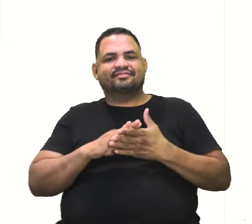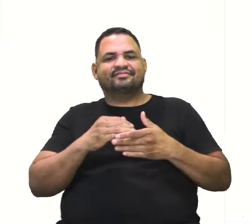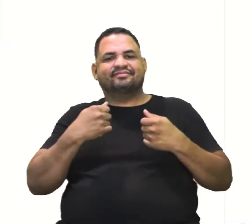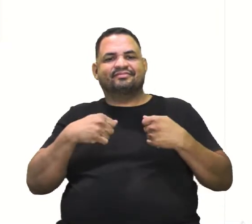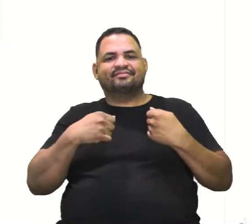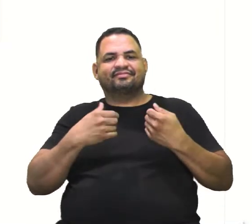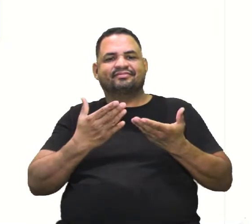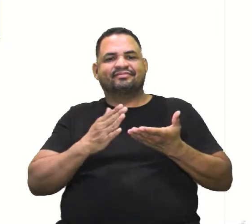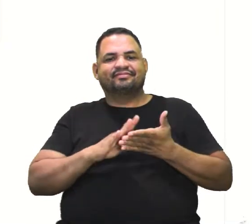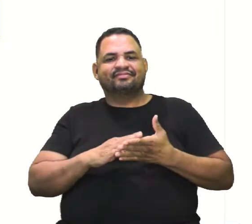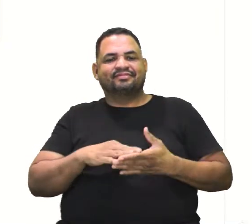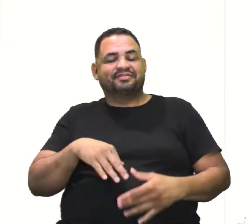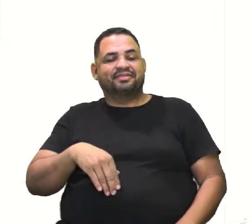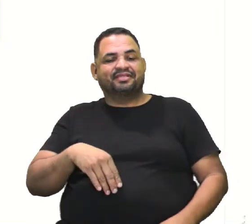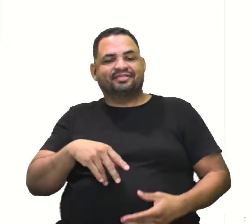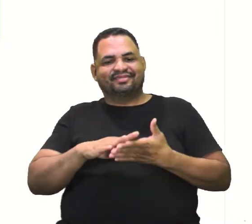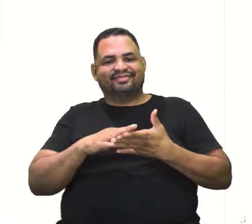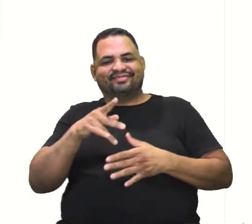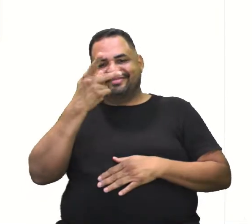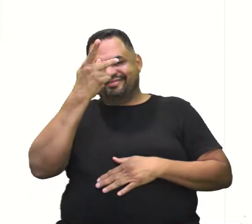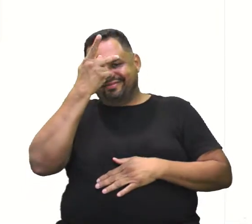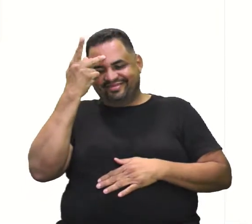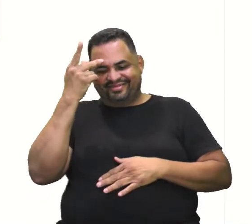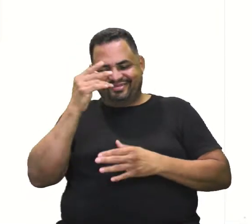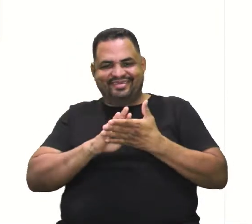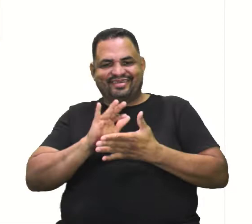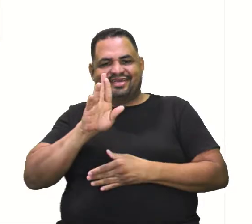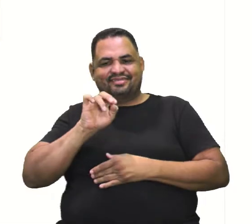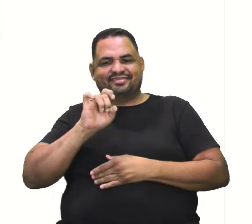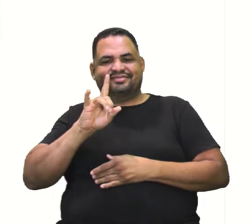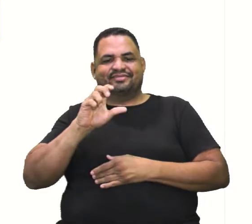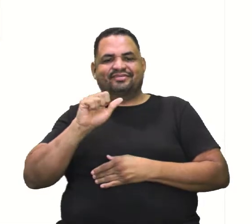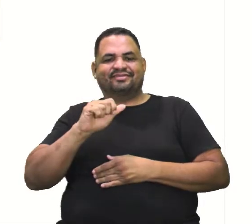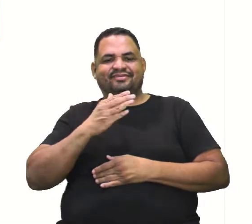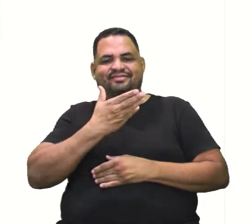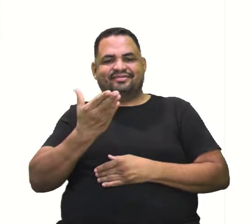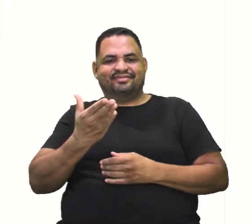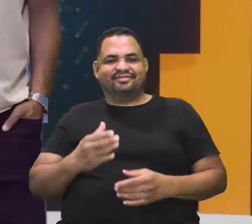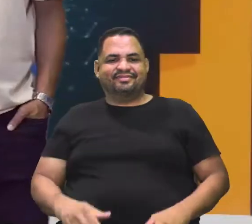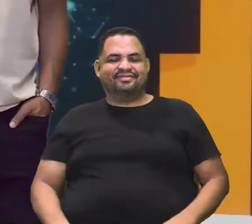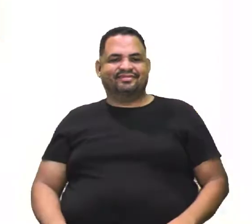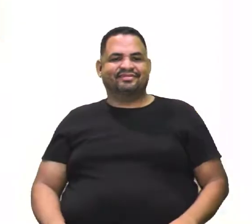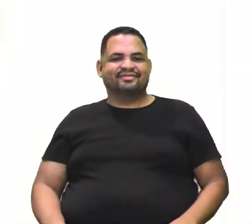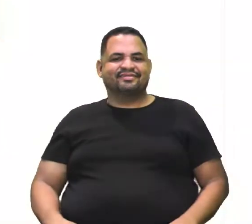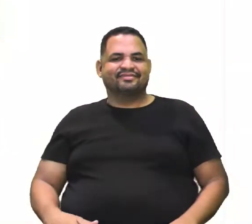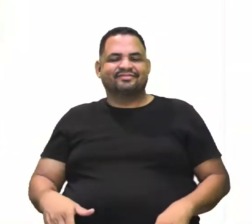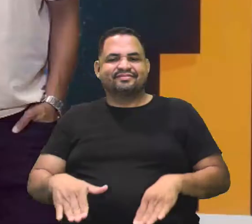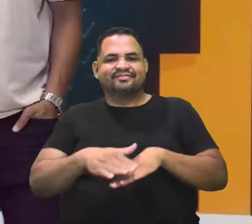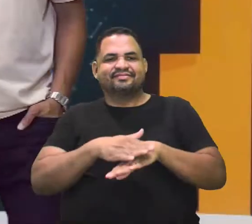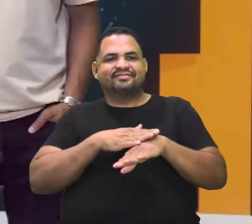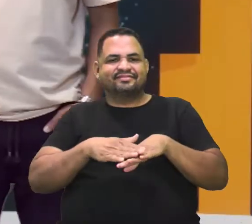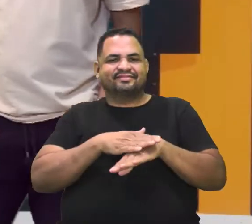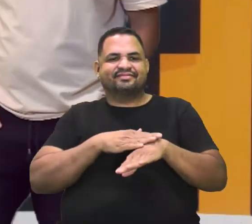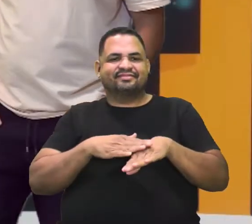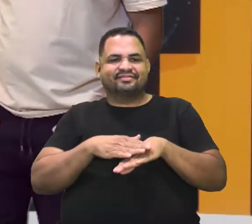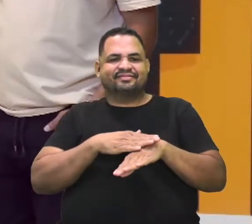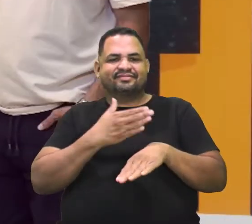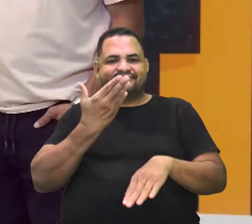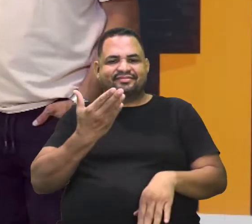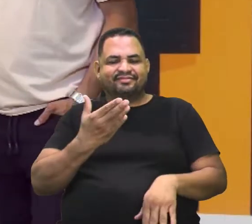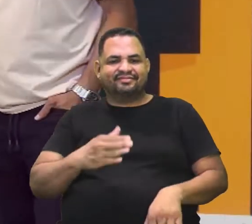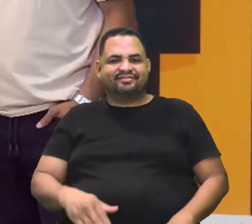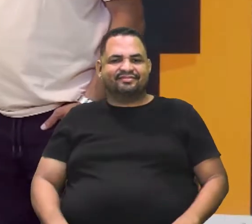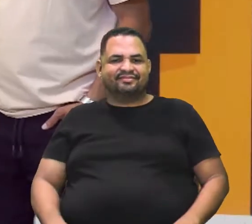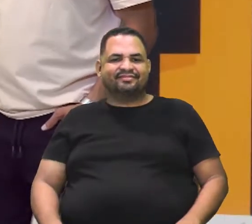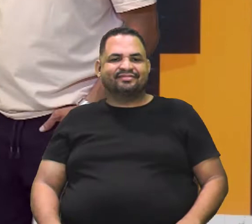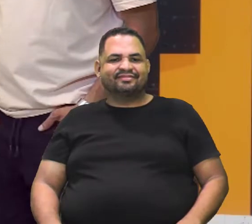de alguém mais racional. Ô, dozinho, gente. Coitado olha aqui. Vamos conversar aqui um pouquinho, coitado do Pi. Olha aqui, ele